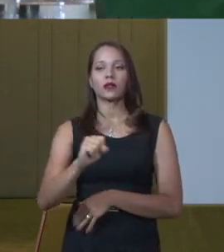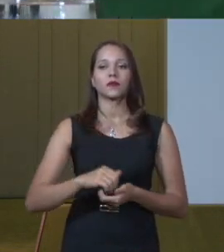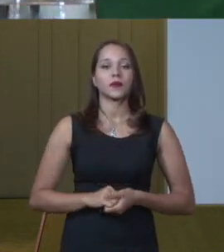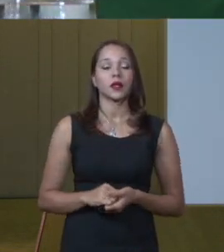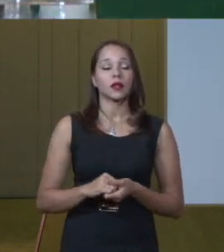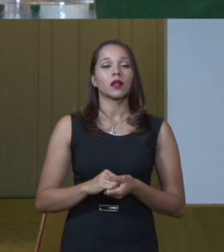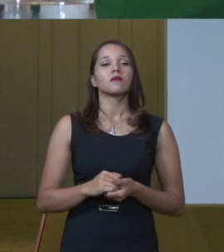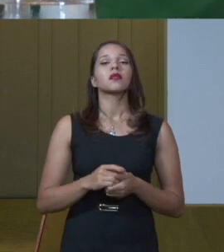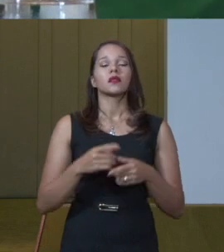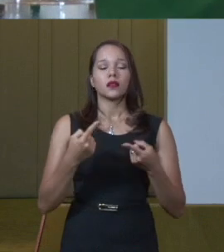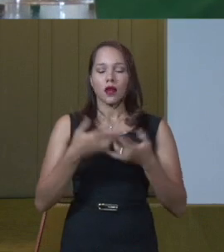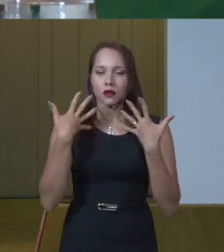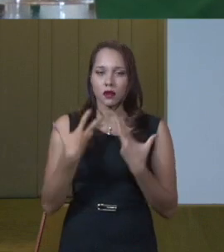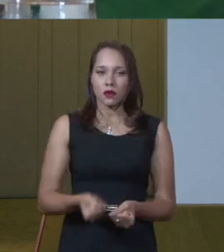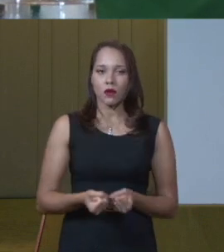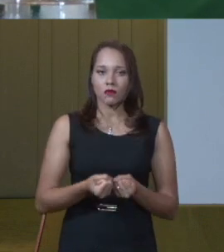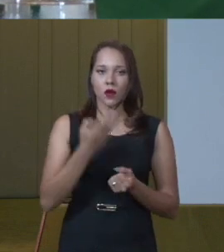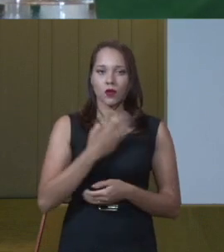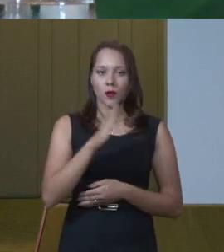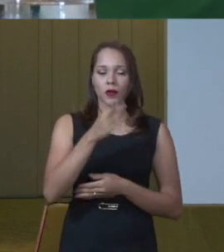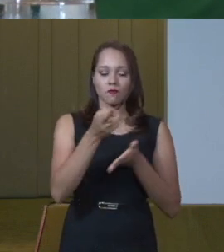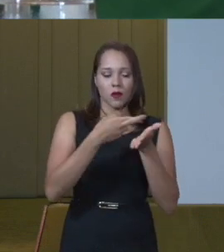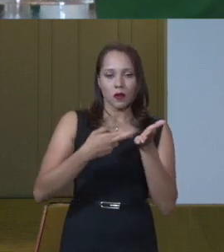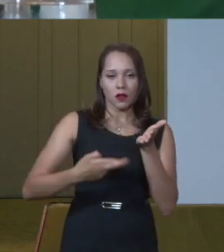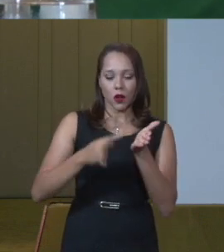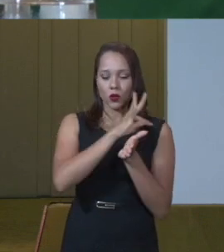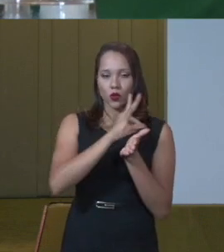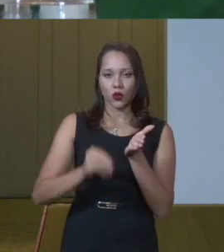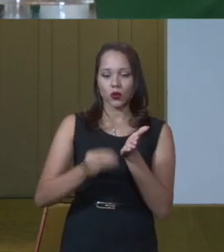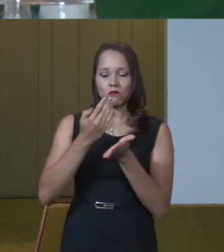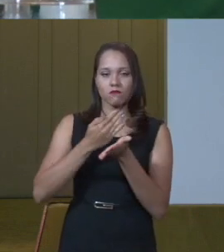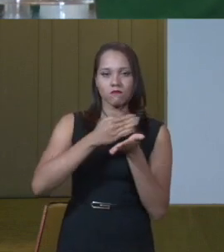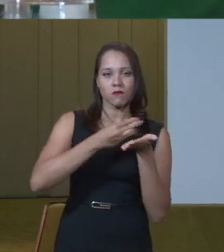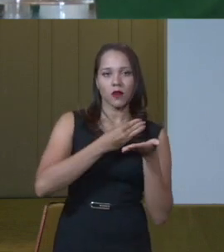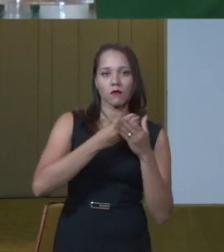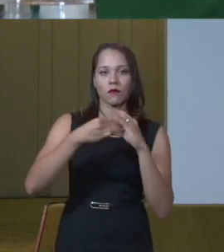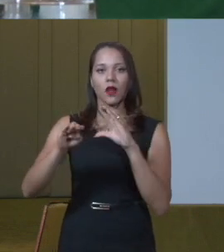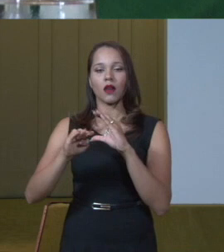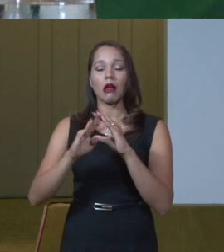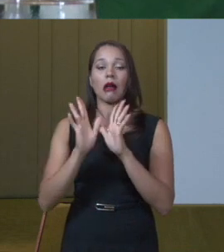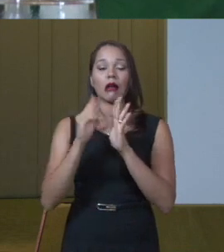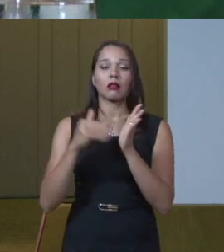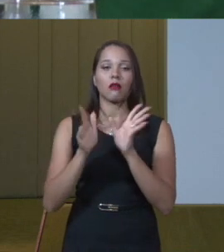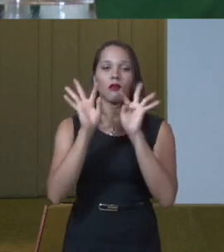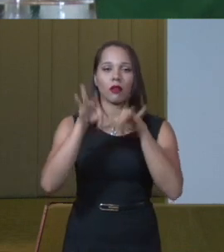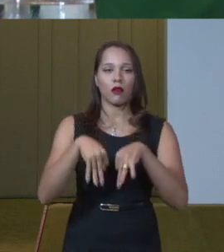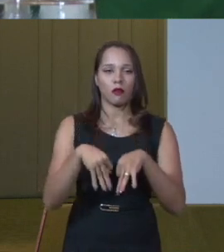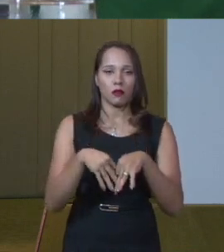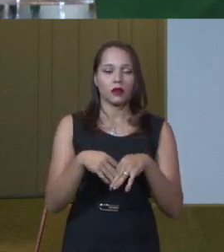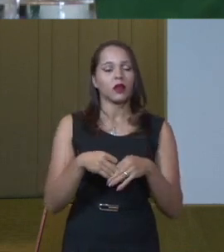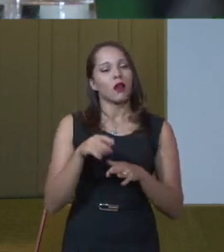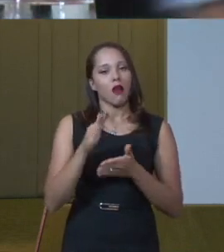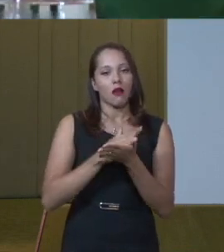Nós assumimos o compromisso de enviar todos os relatórios em atraso aos órgãos do Tratado das Nações Unidas até o final do mandato, alguns